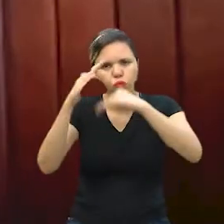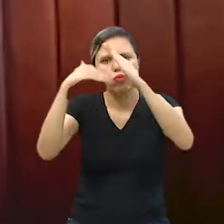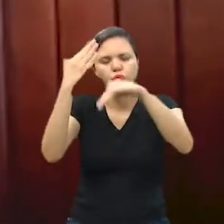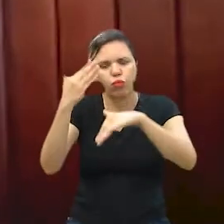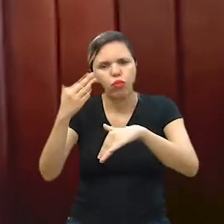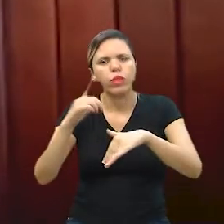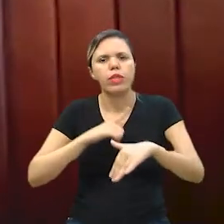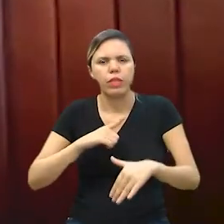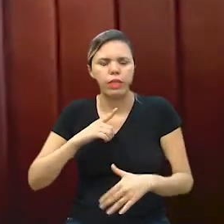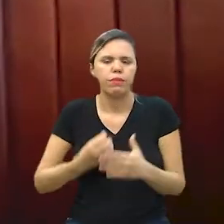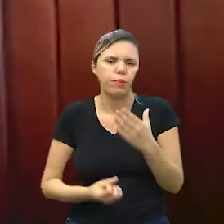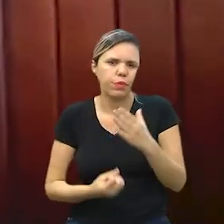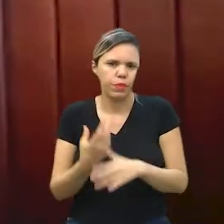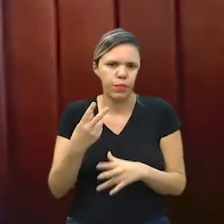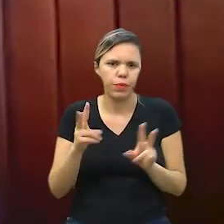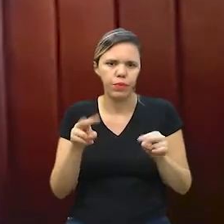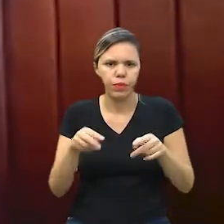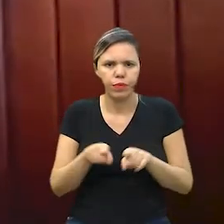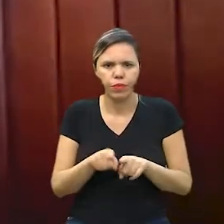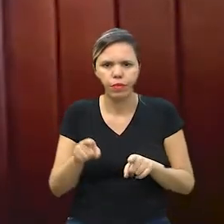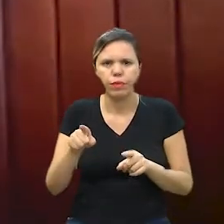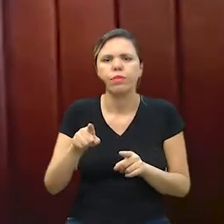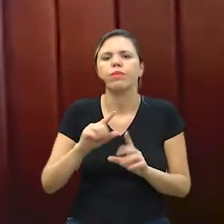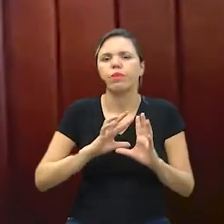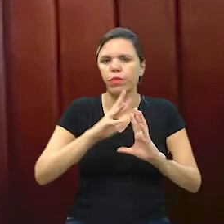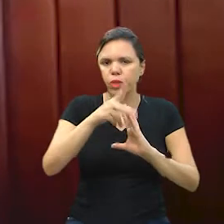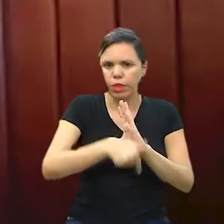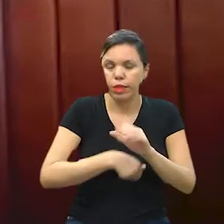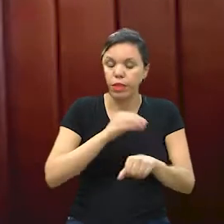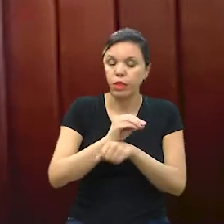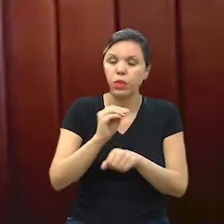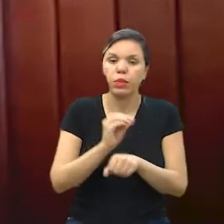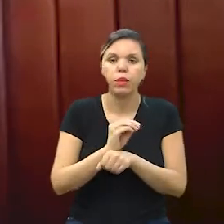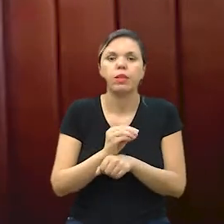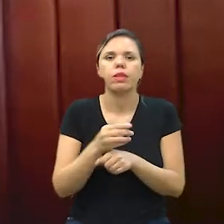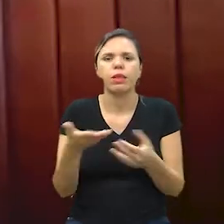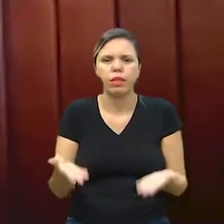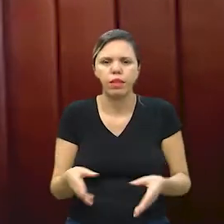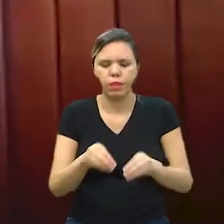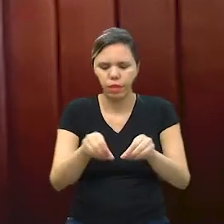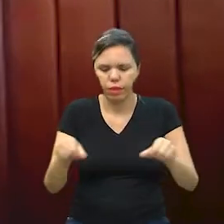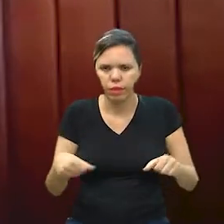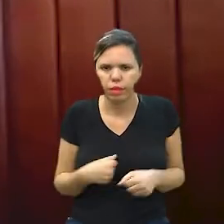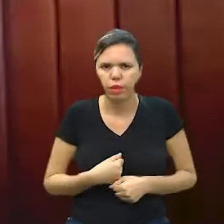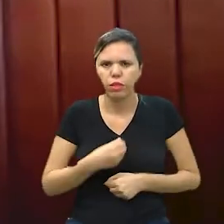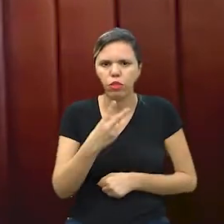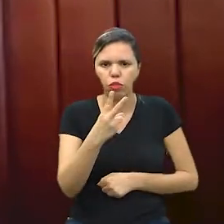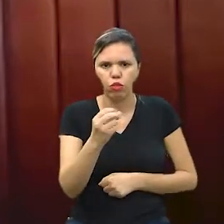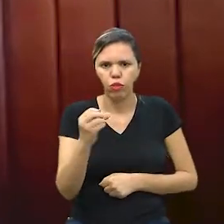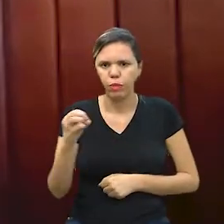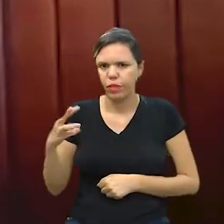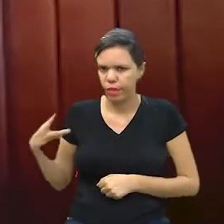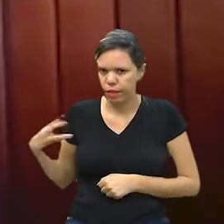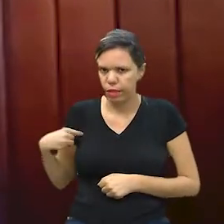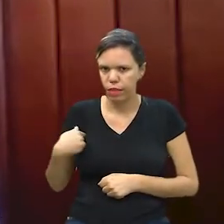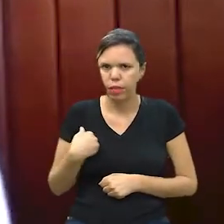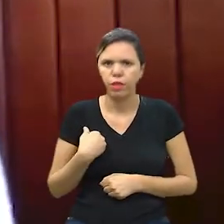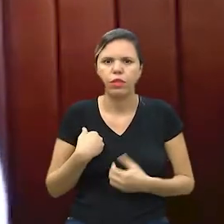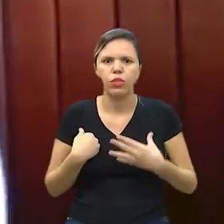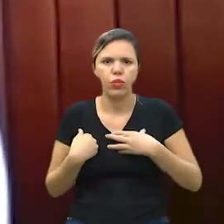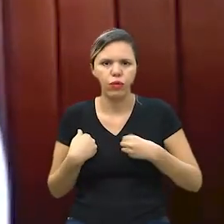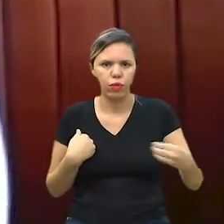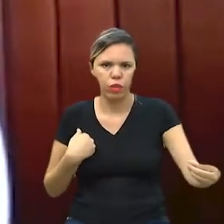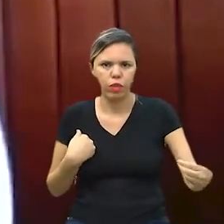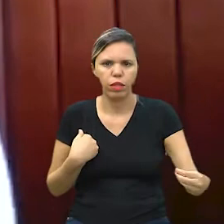que tudo que vai se construindo com bases sólidas, olhando para a questão ambiental, que nós prezamos muito aqui no Xaboaterra, em 2003, uma